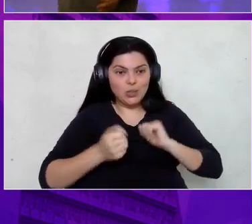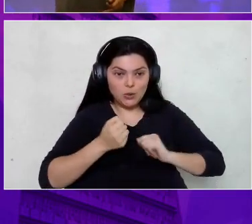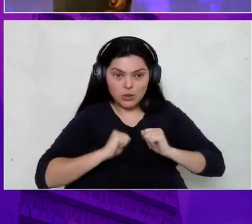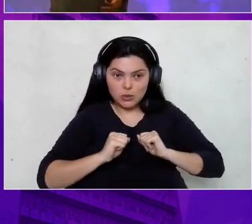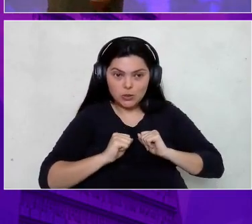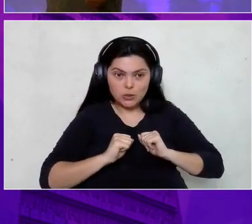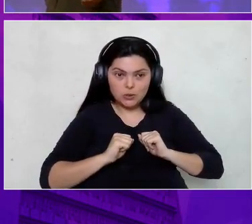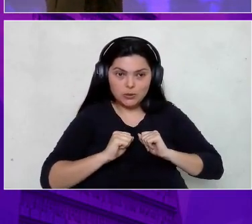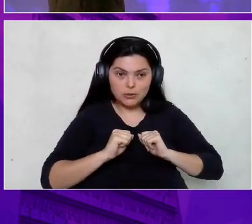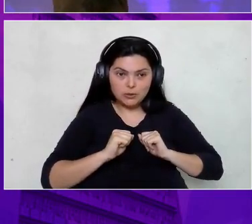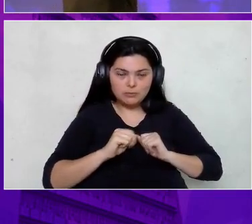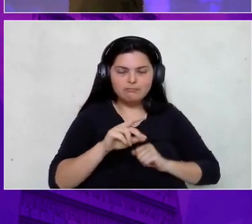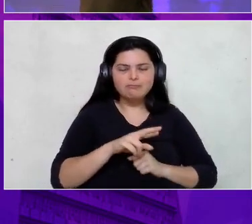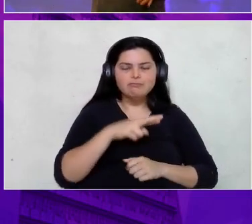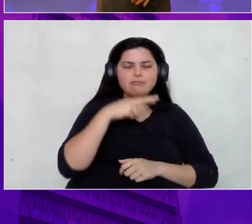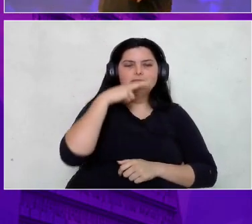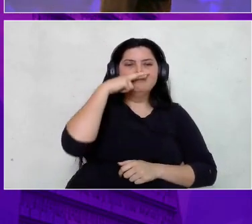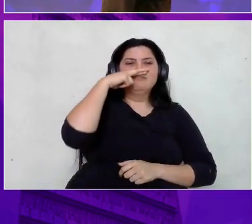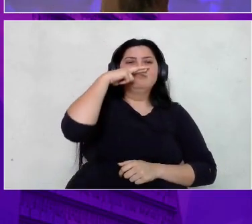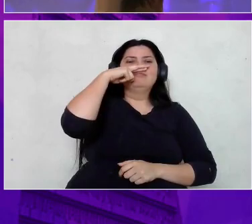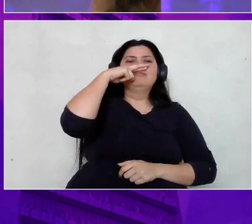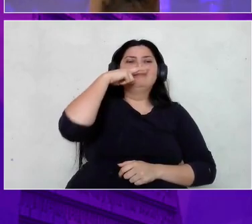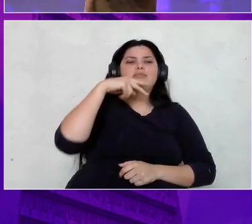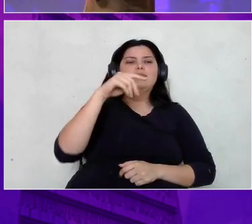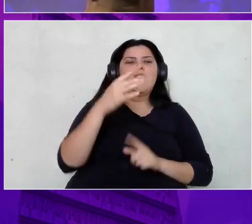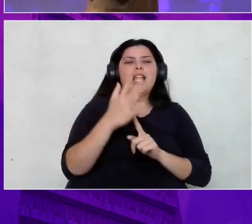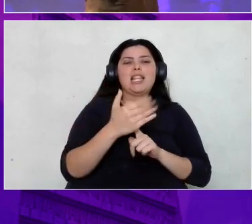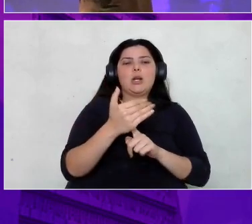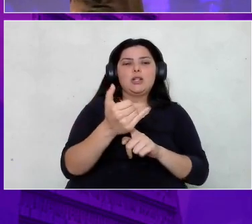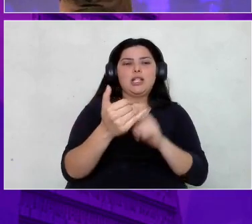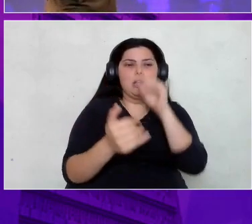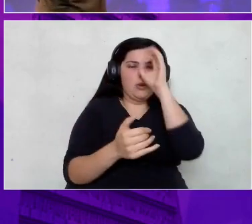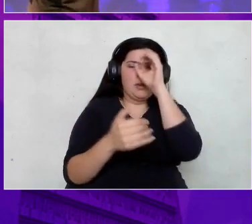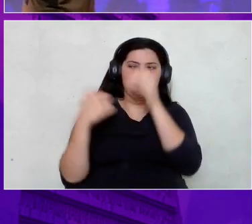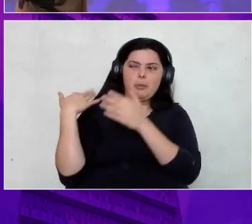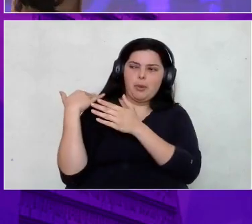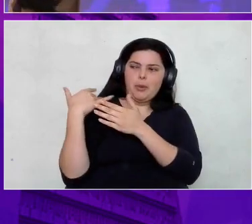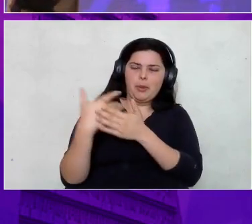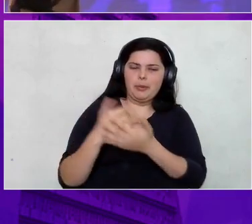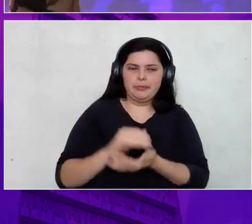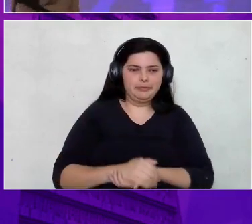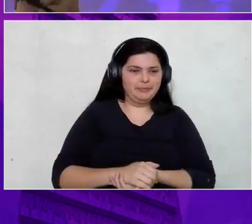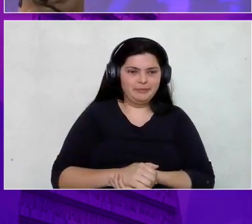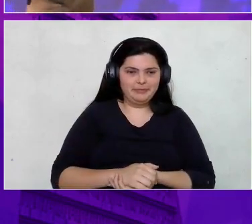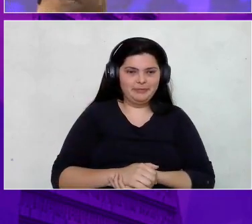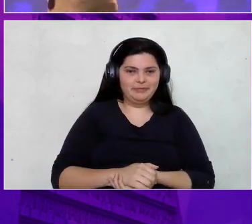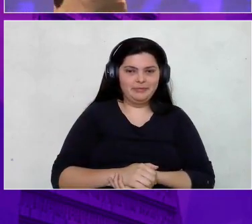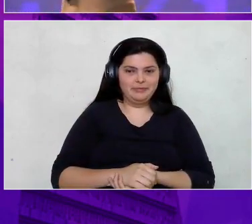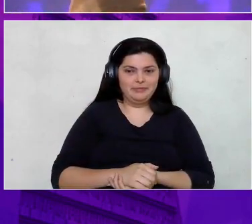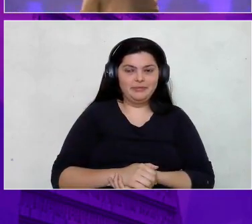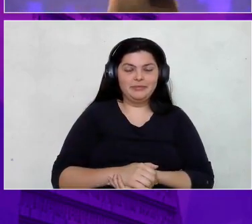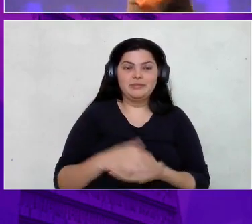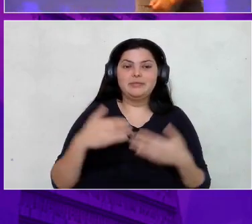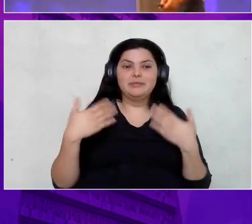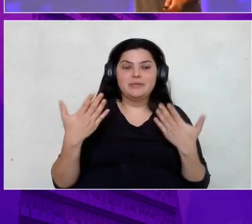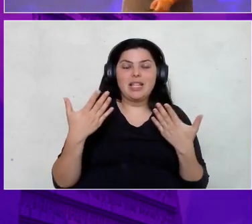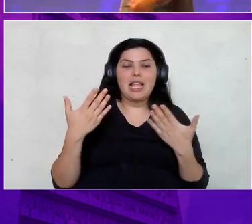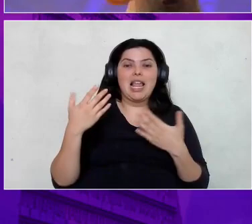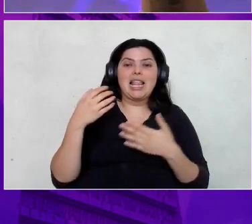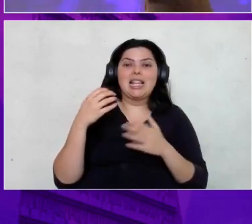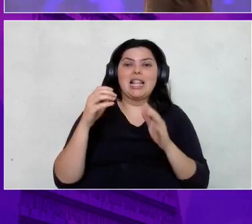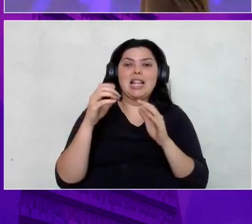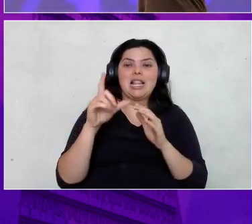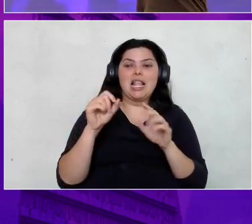Respira. Essa é a maior tecnologia que eu aprendi nesses últimos anos. Então, para essa década, a gente precisa